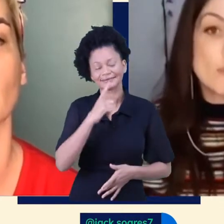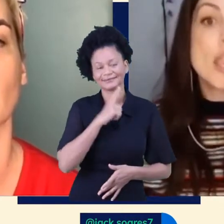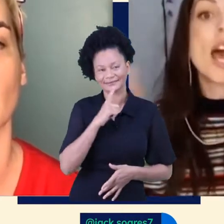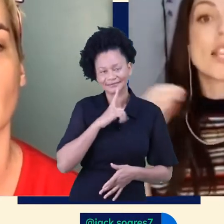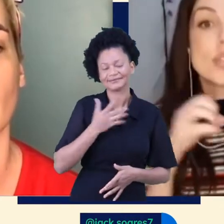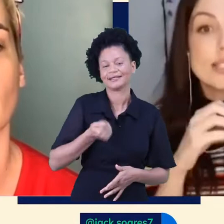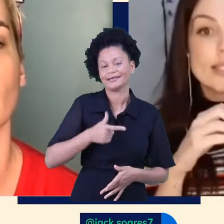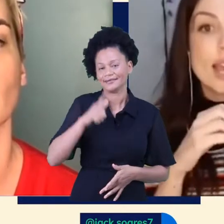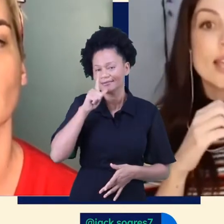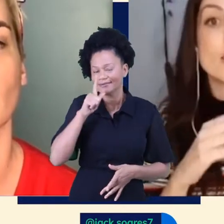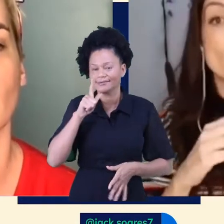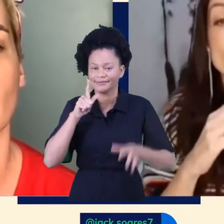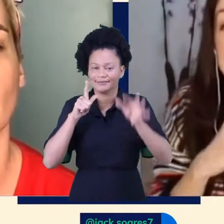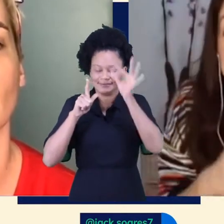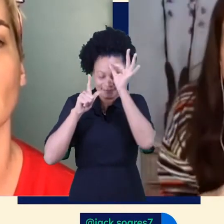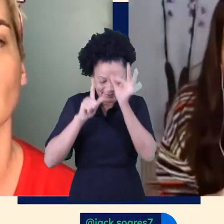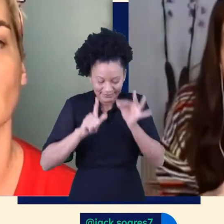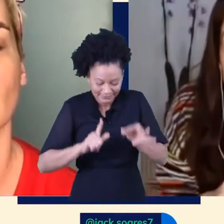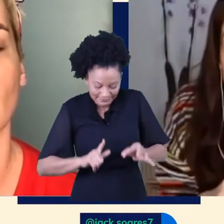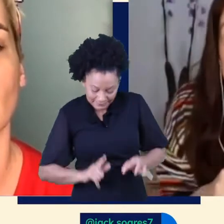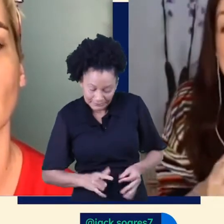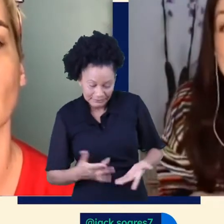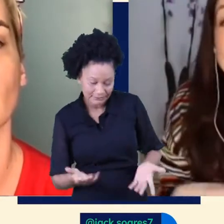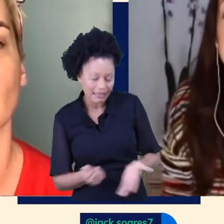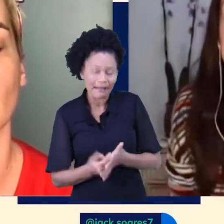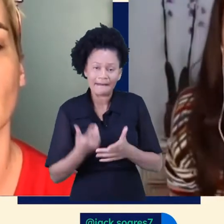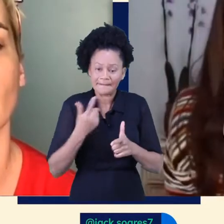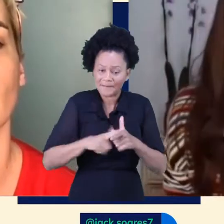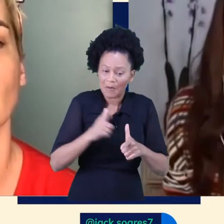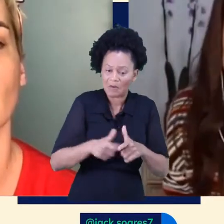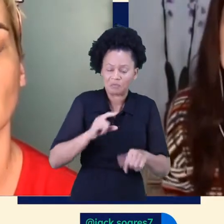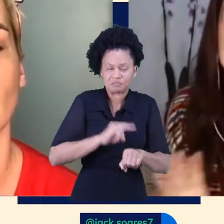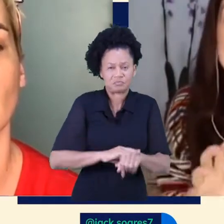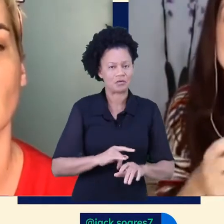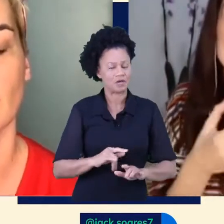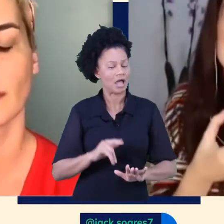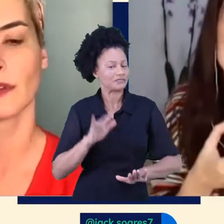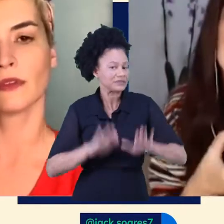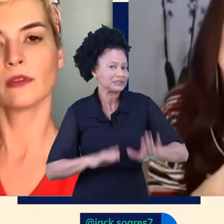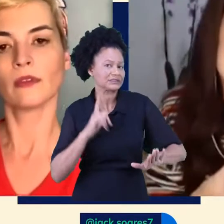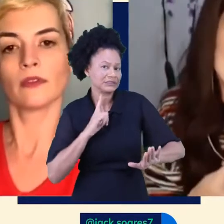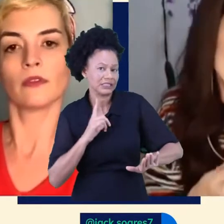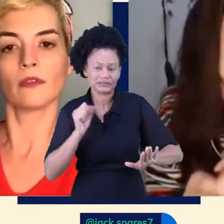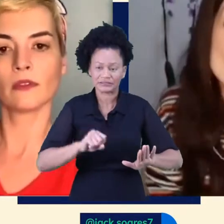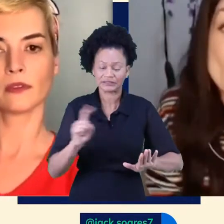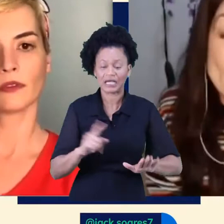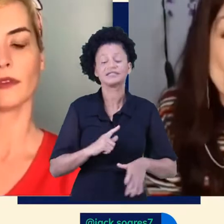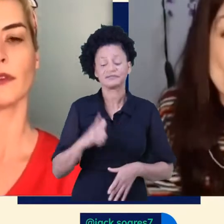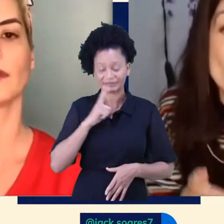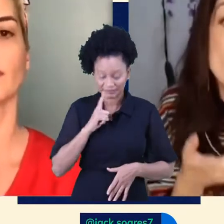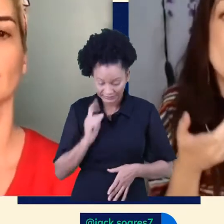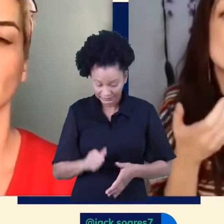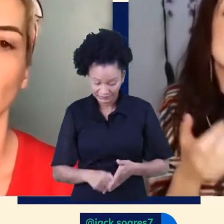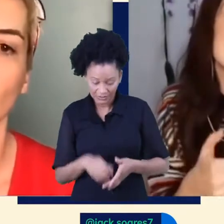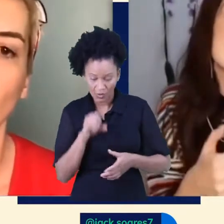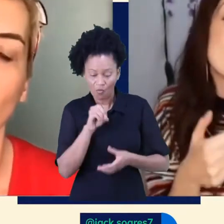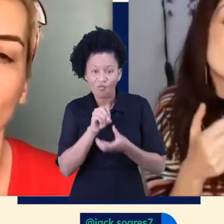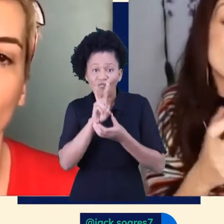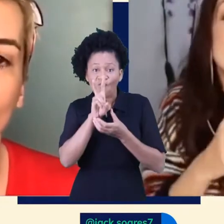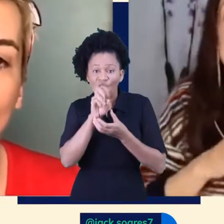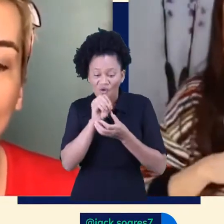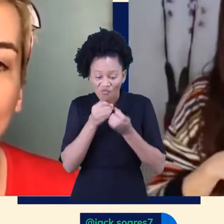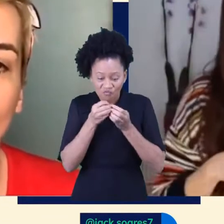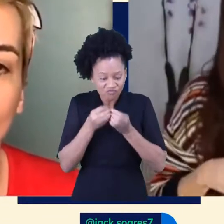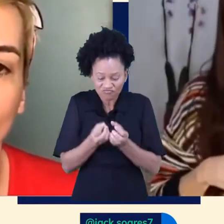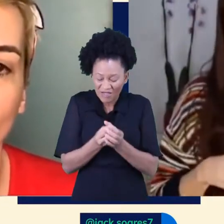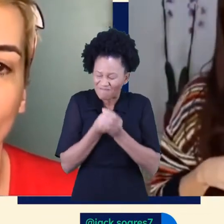assim. Às vezes nasce com um testículo que não desceu, então aparentemente por fora parece uma vulva. Às vezes nasce